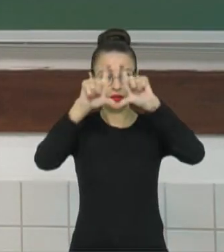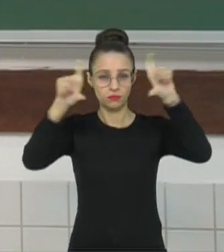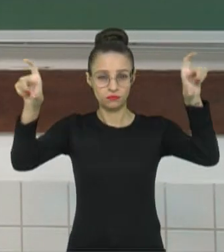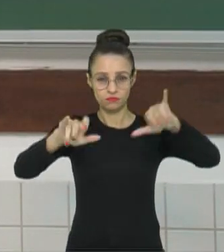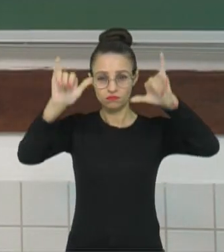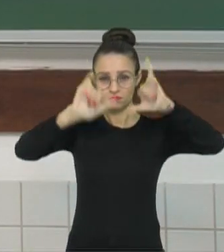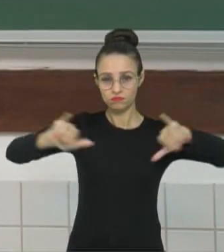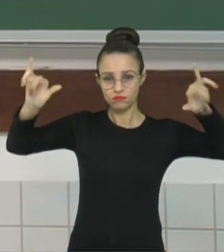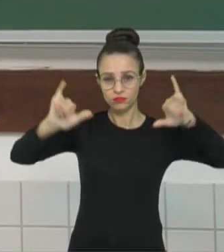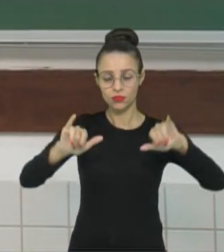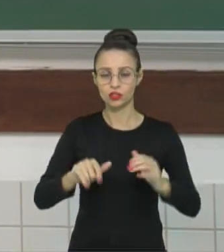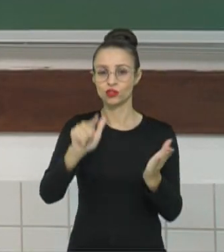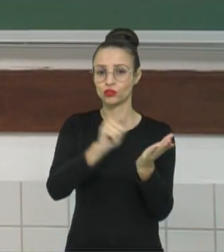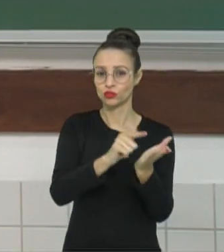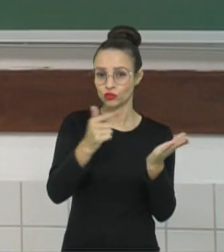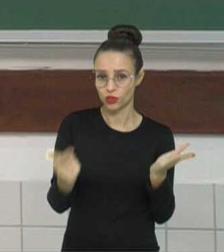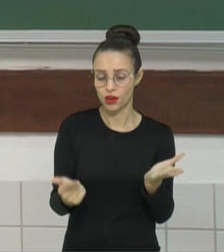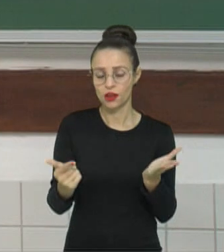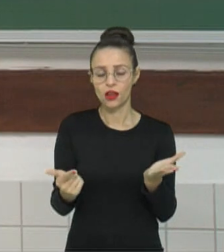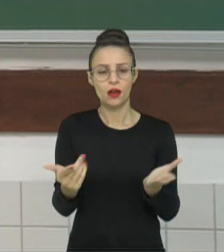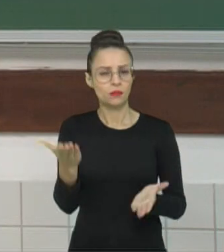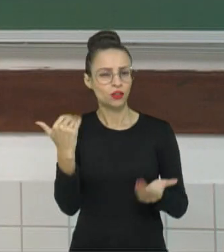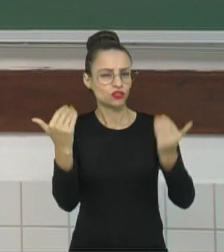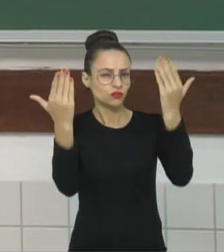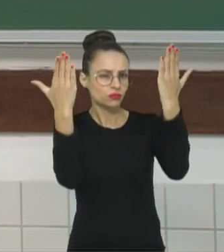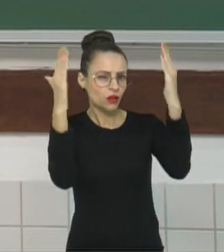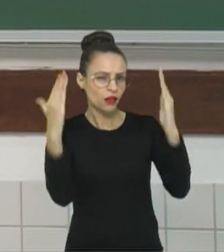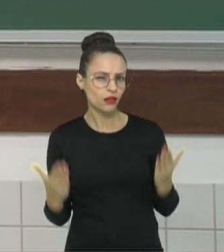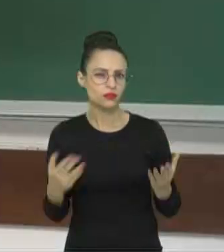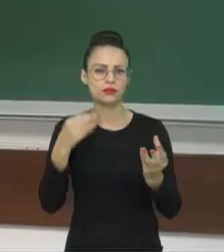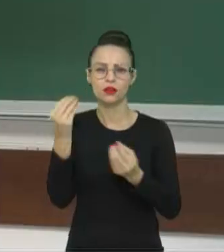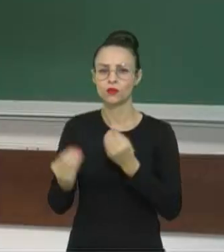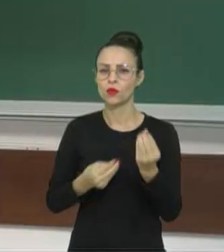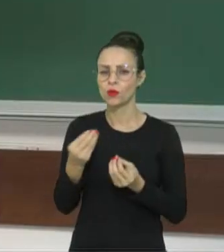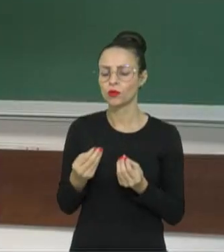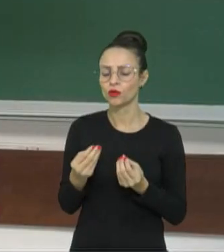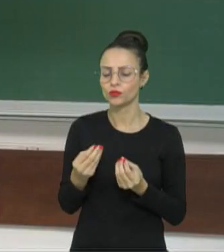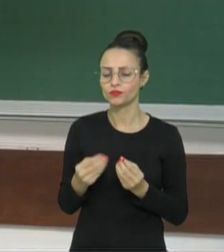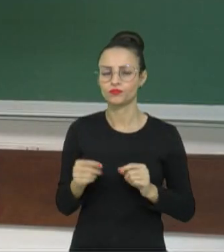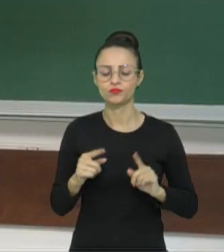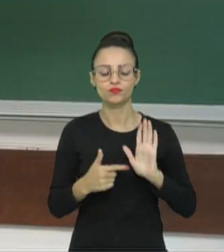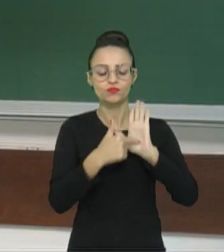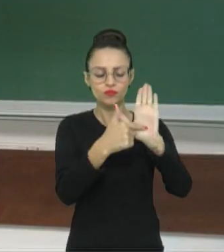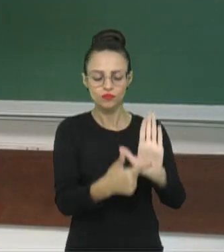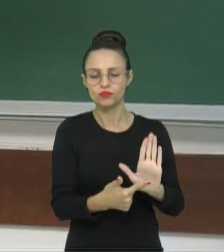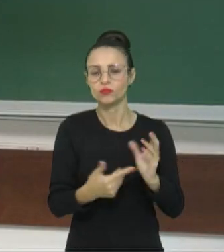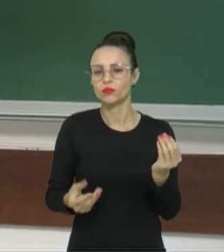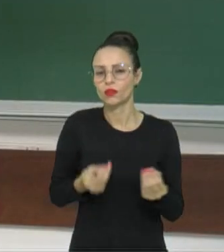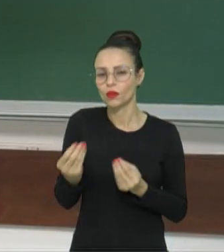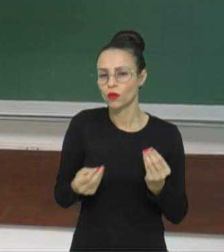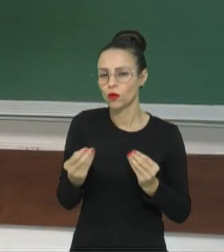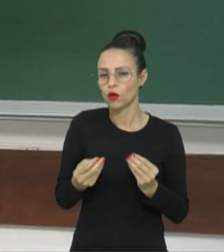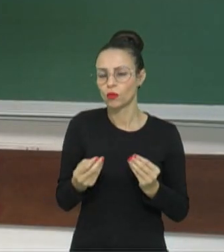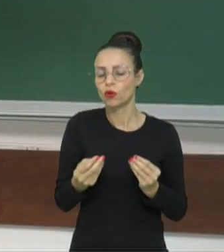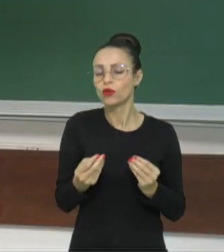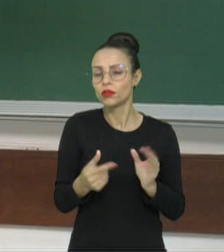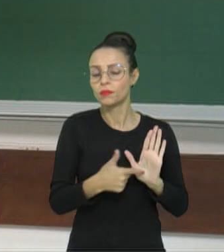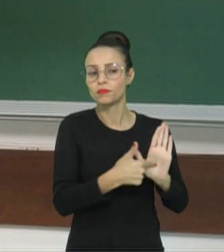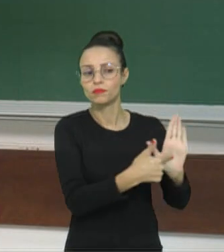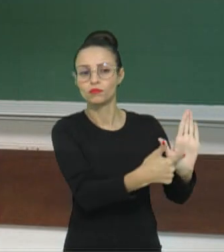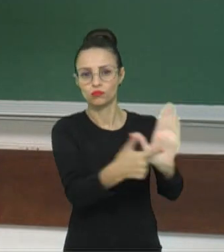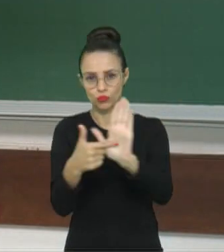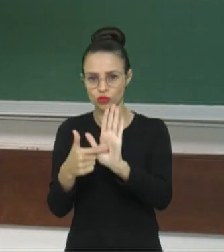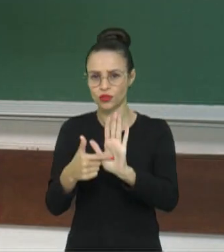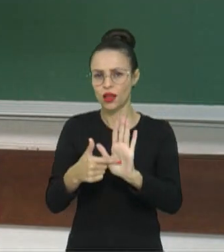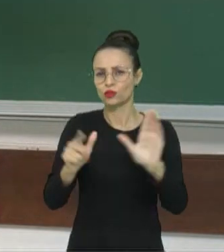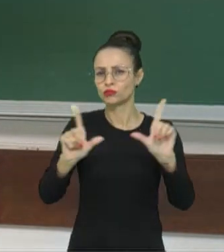que saíram nos jornais, para a gente ir analisando como que elas foram mostradas, como que isso foi mostrado na